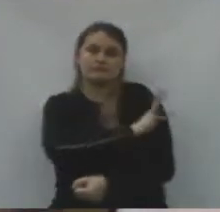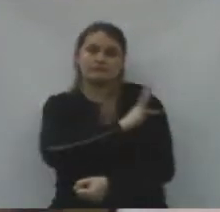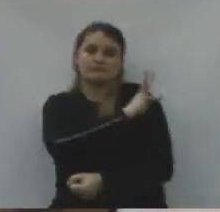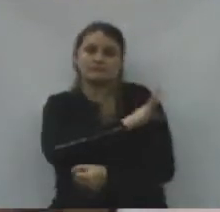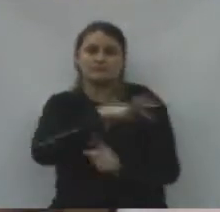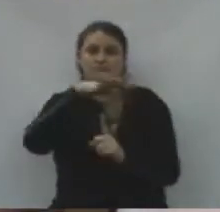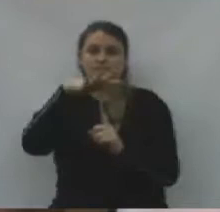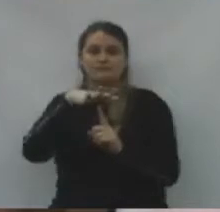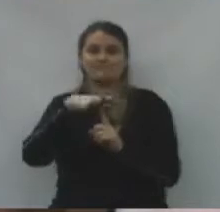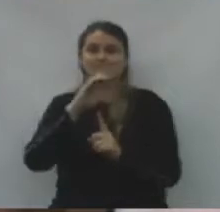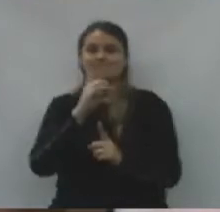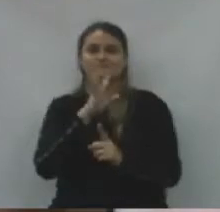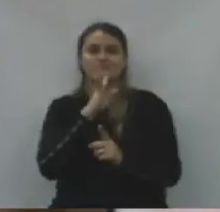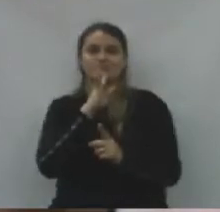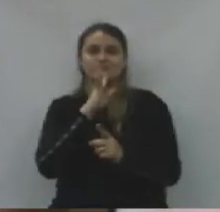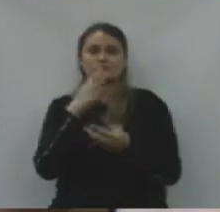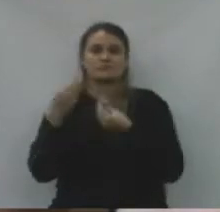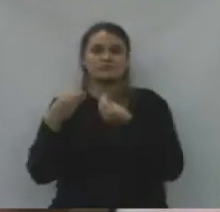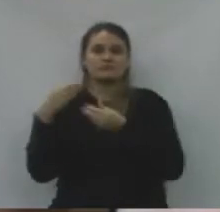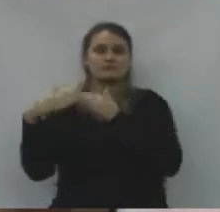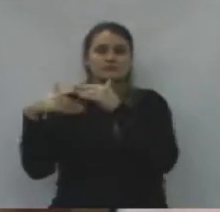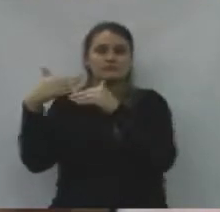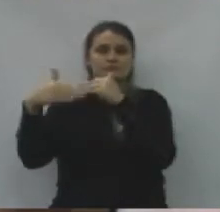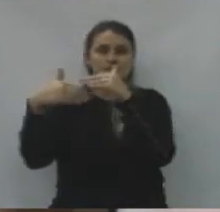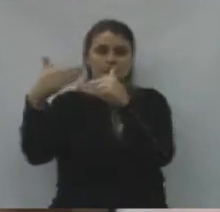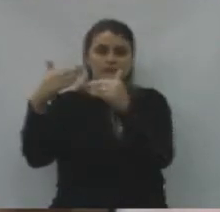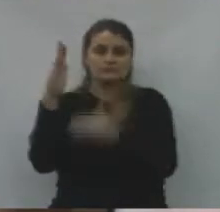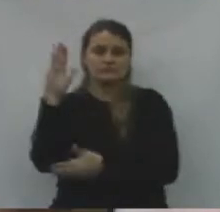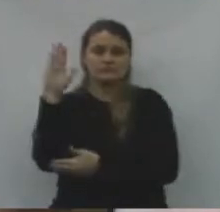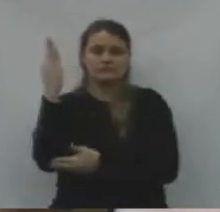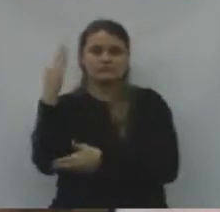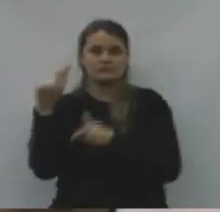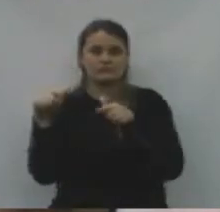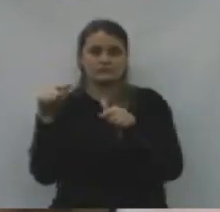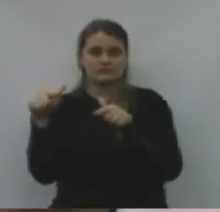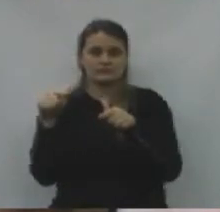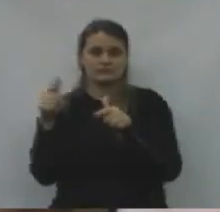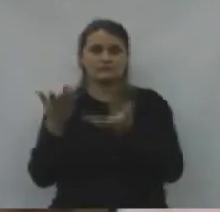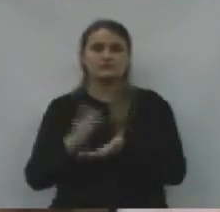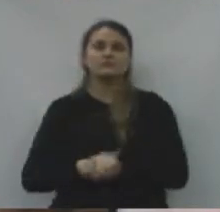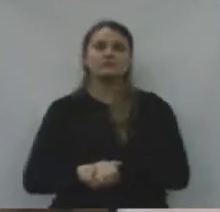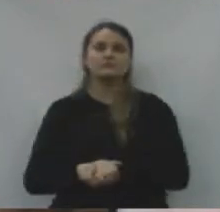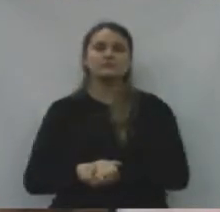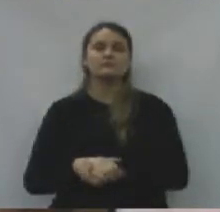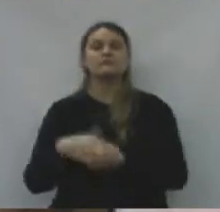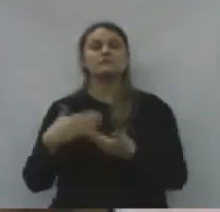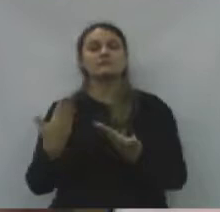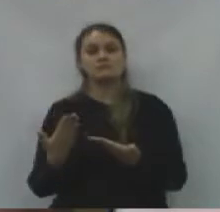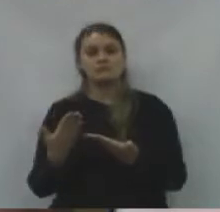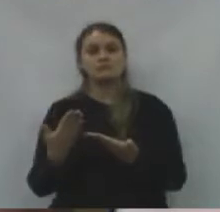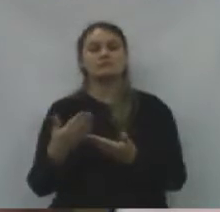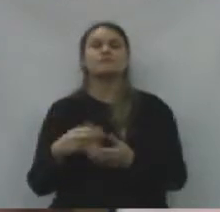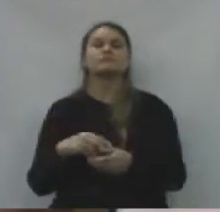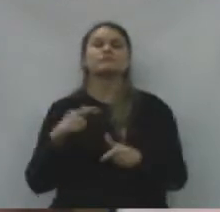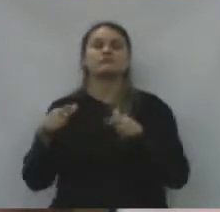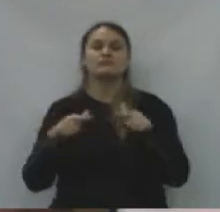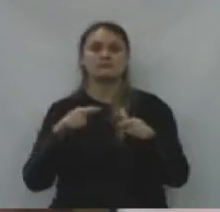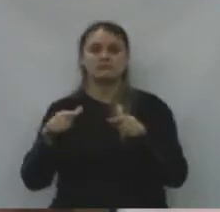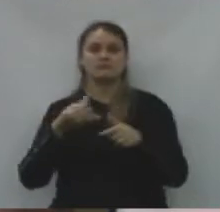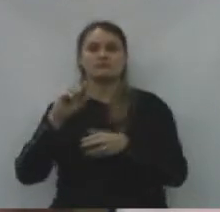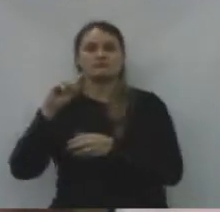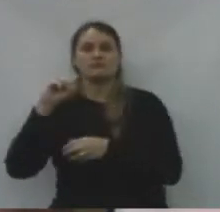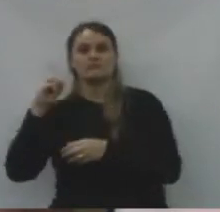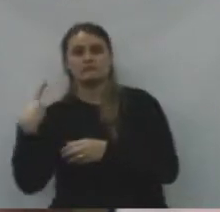paraná que não tinha noção do desenvolvimento a produção ea maneira da gatinha graças à ação dos nossos